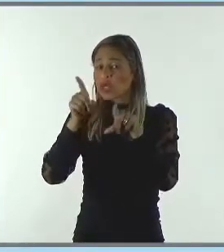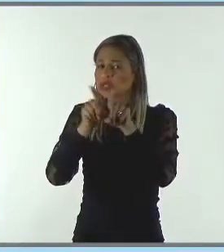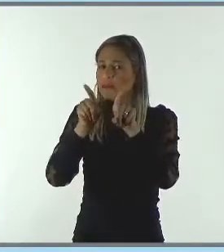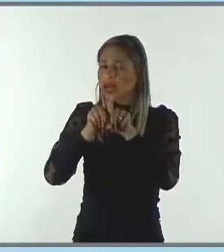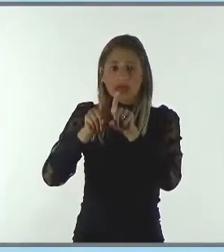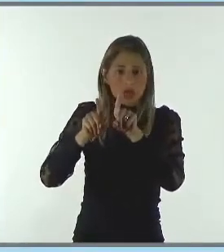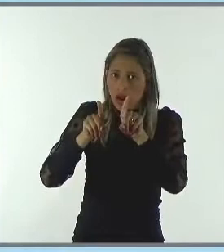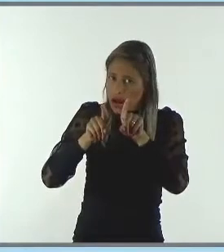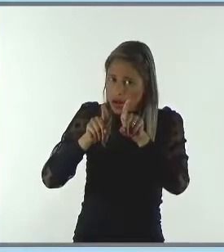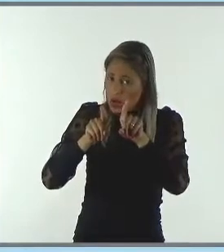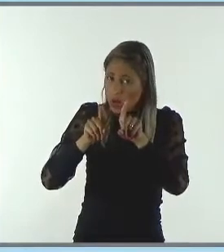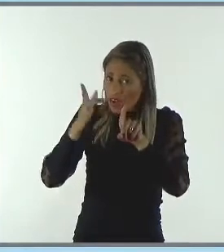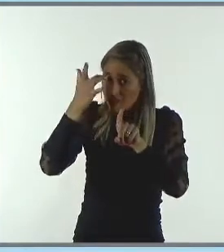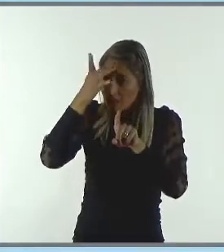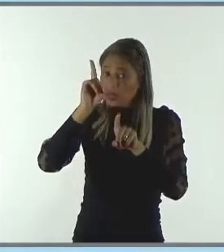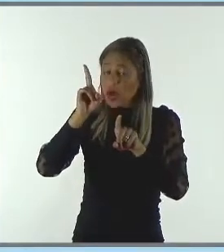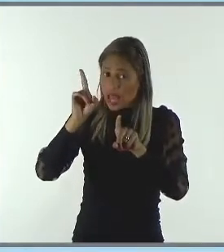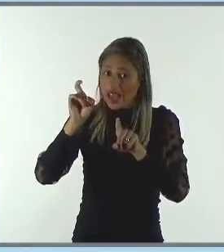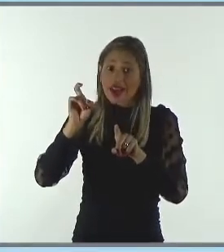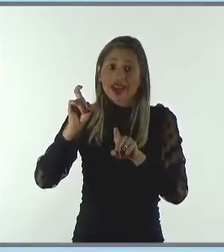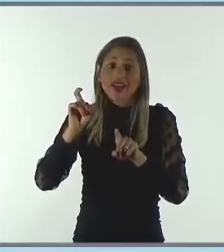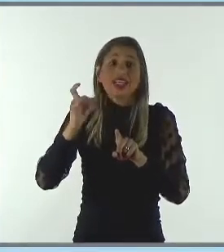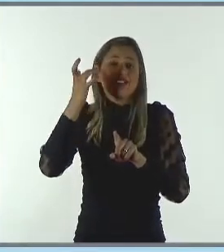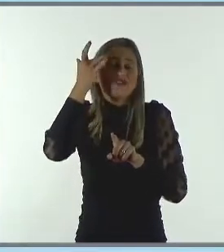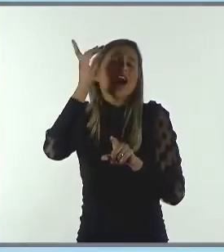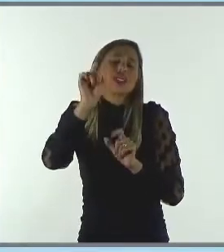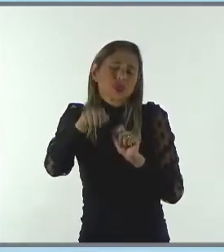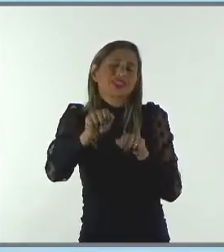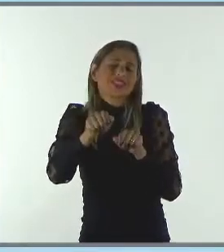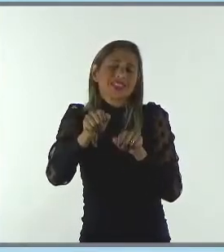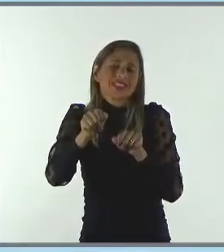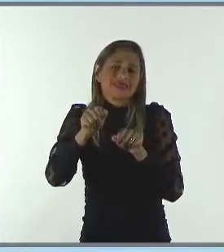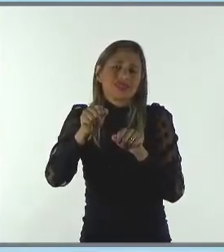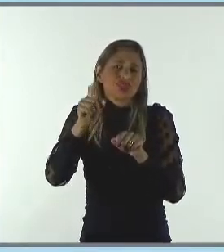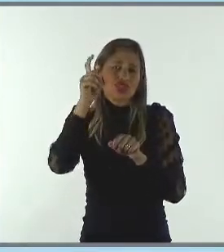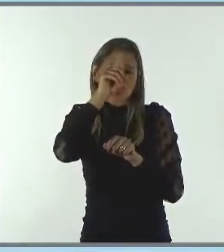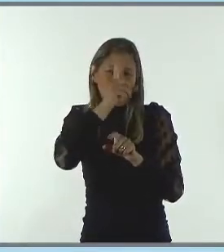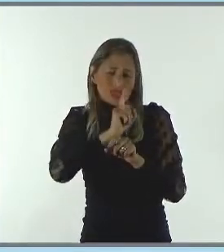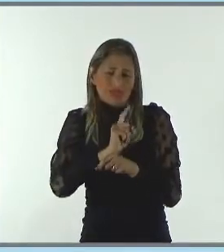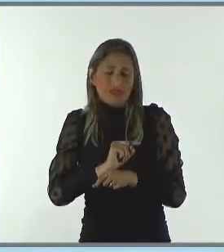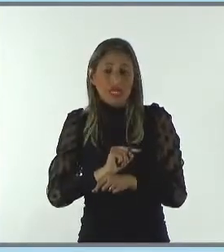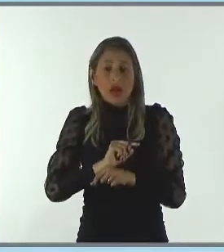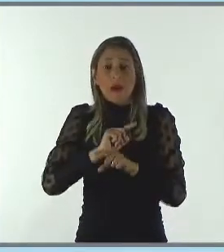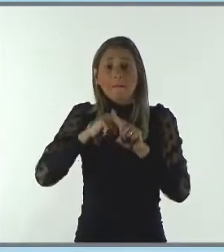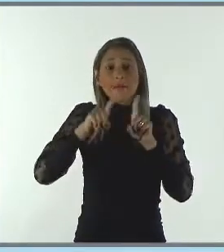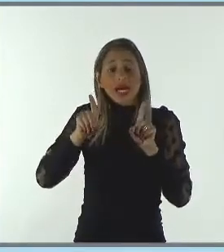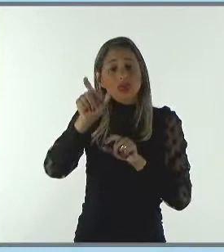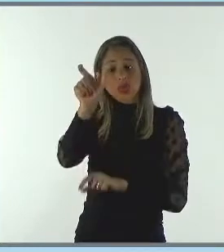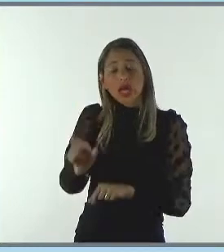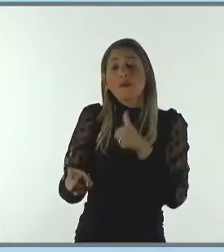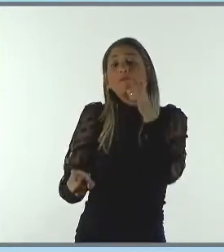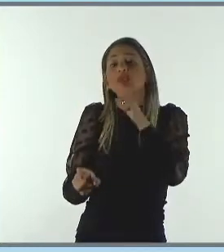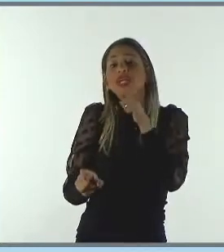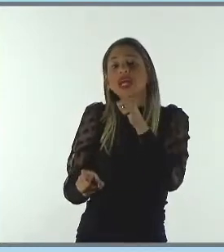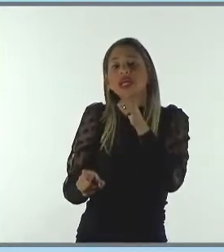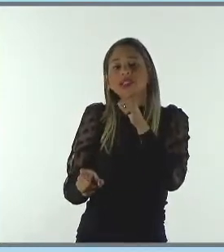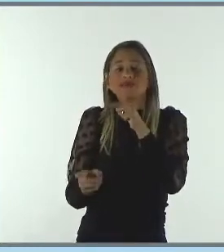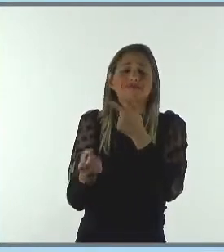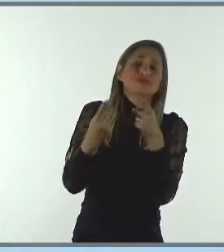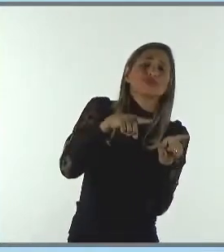difícil listar 10 nomes aí sem muita preocupação. Mas, quando falamos de editoras mulheres, a situação se